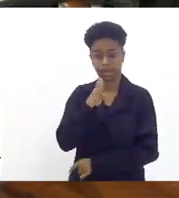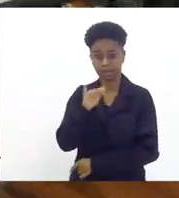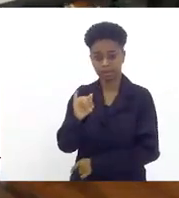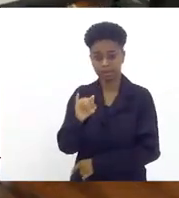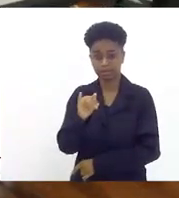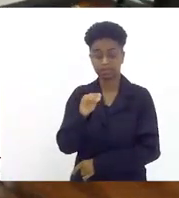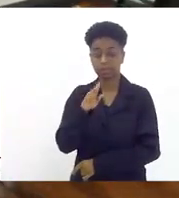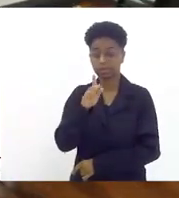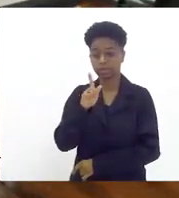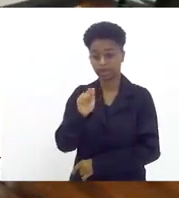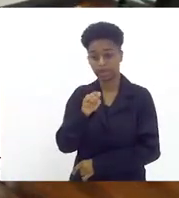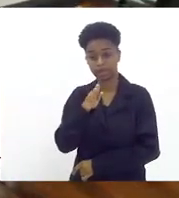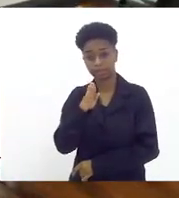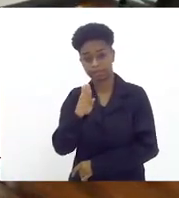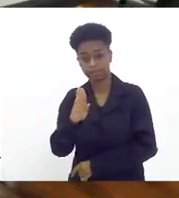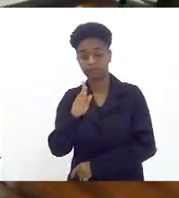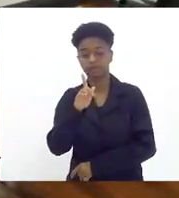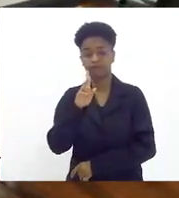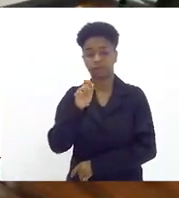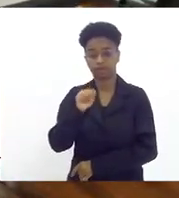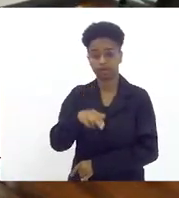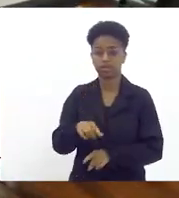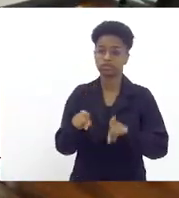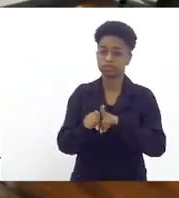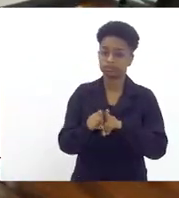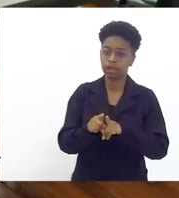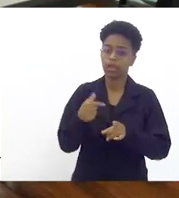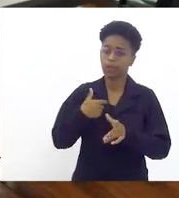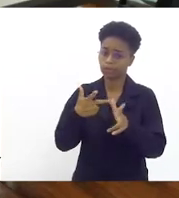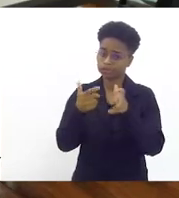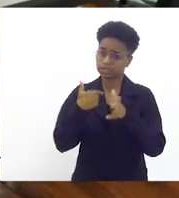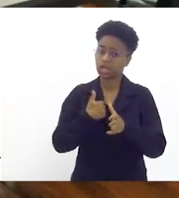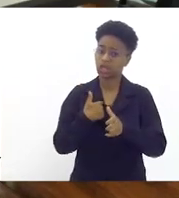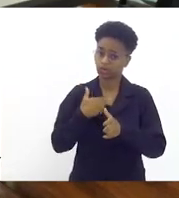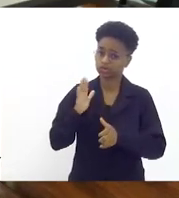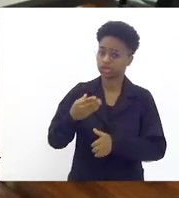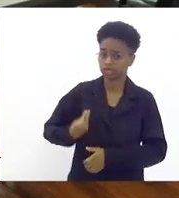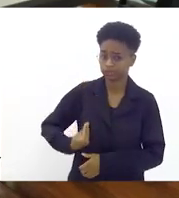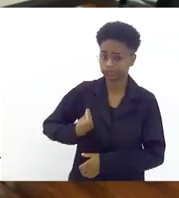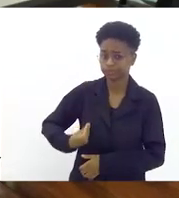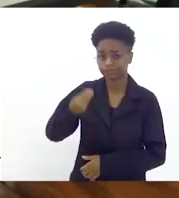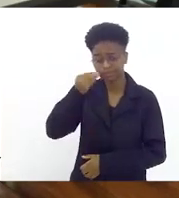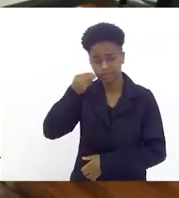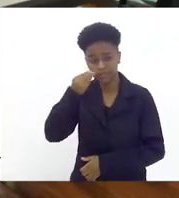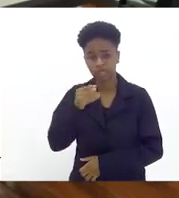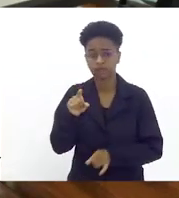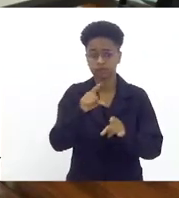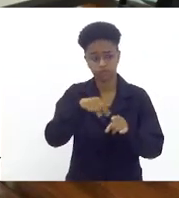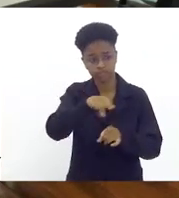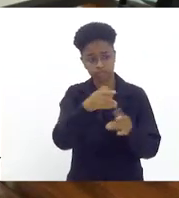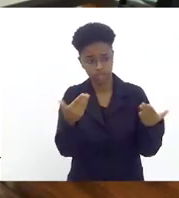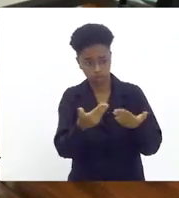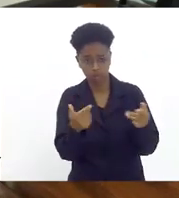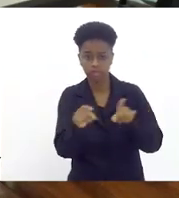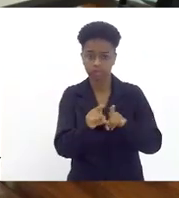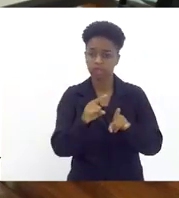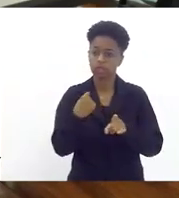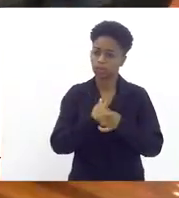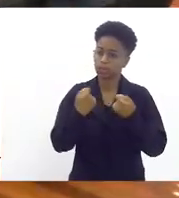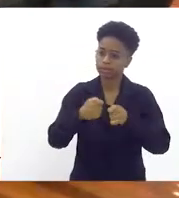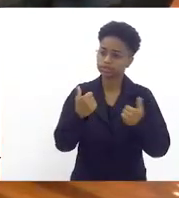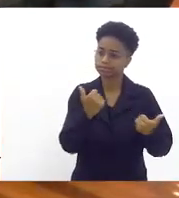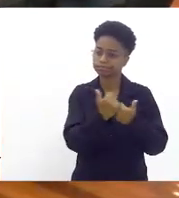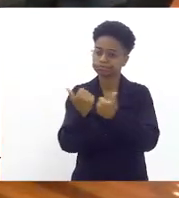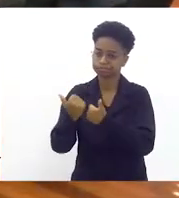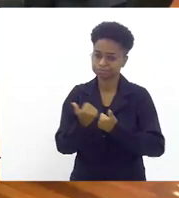É um orgulho muito grande, porque é isso, né? É ver que eu passei, vocês estão passando, e é isso, né? A gente tem que fortalecer cada vez mais.